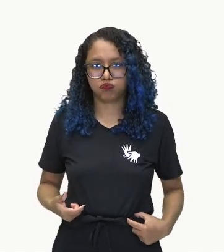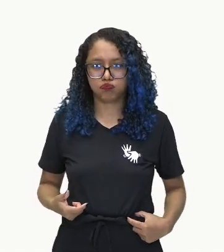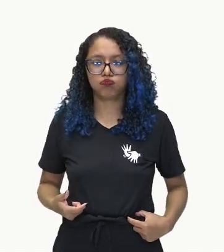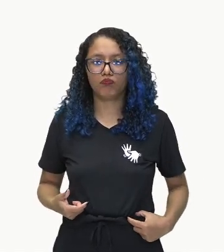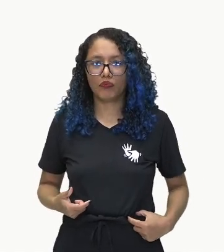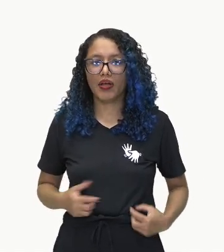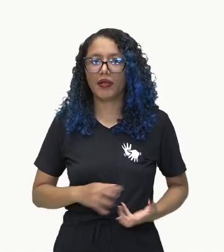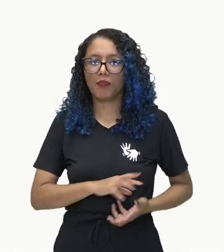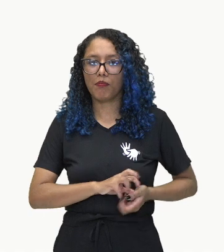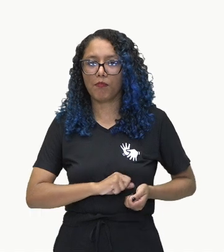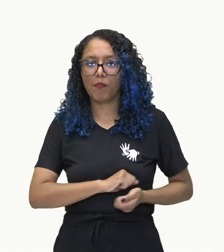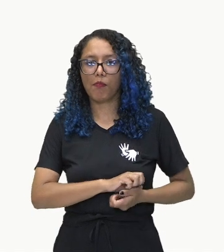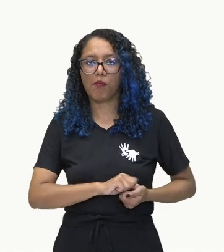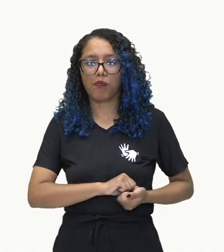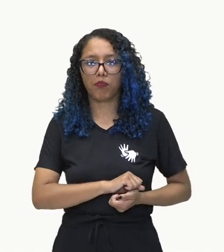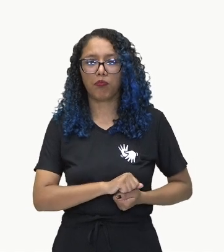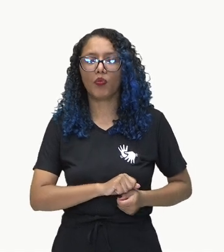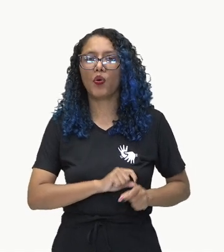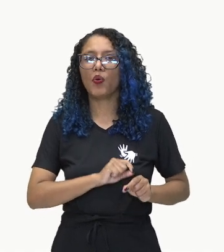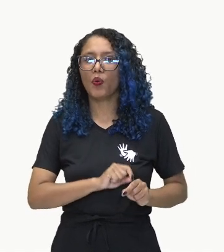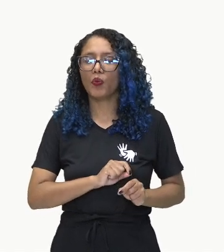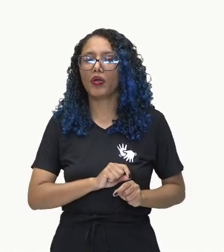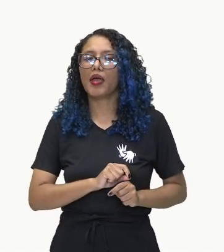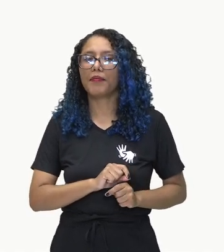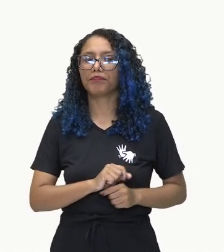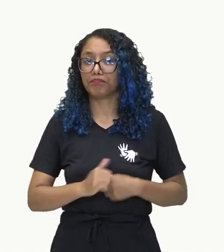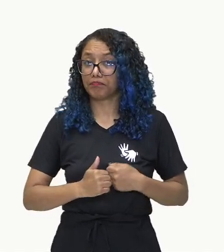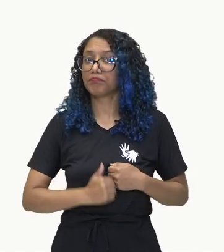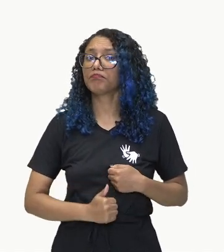bolo fecal e, após isso